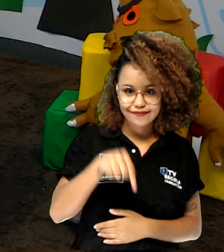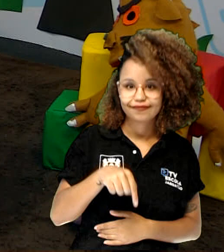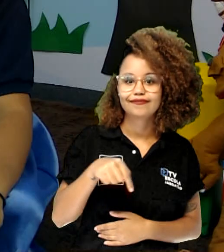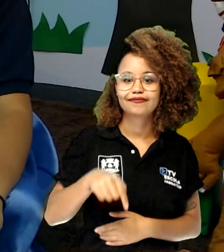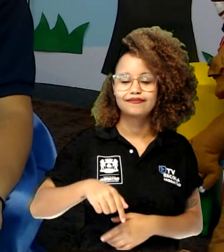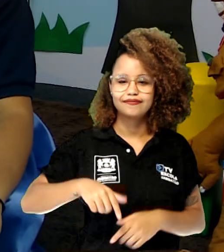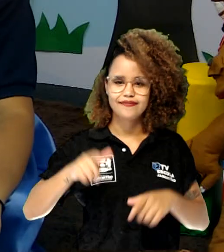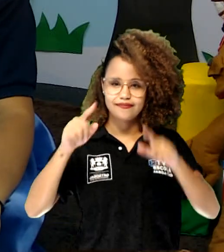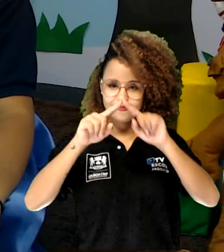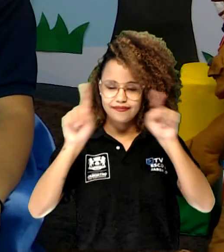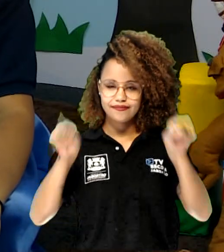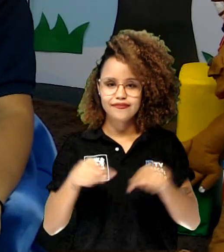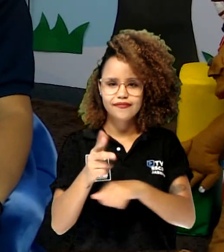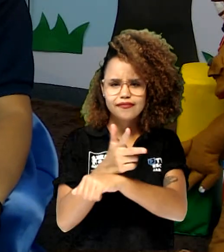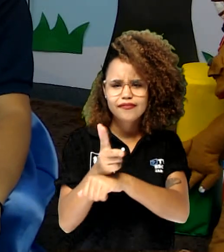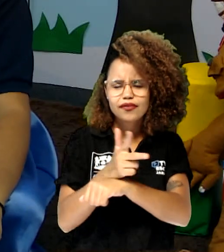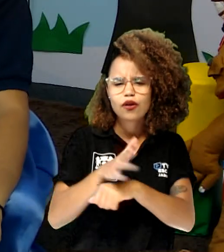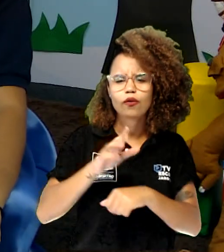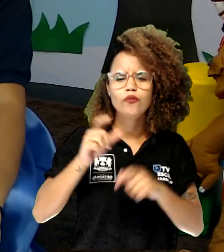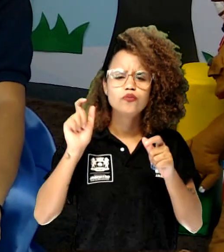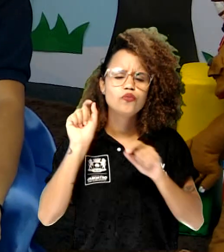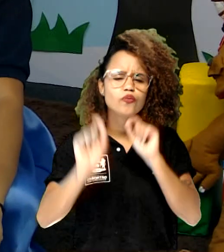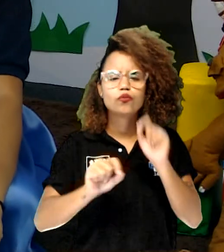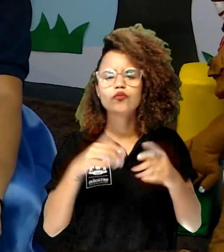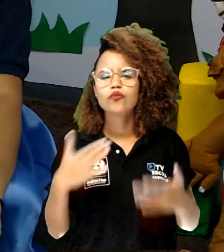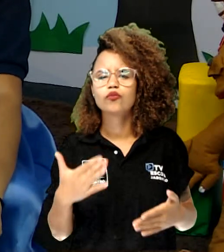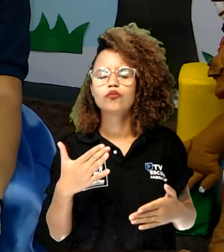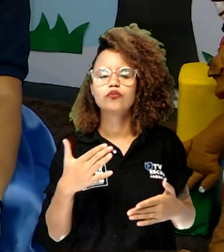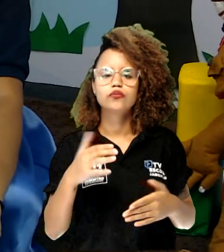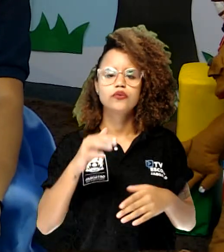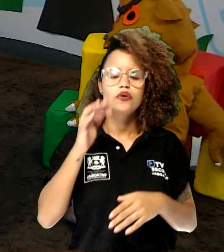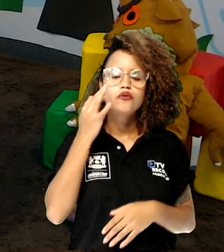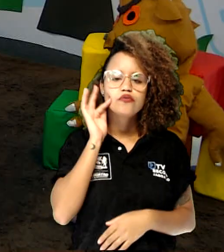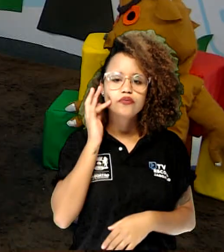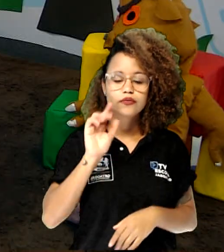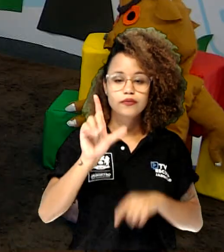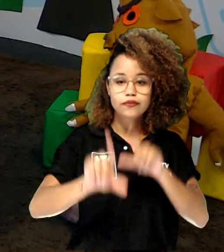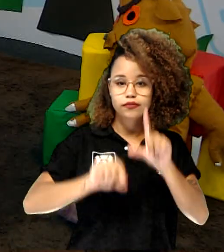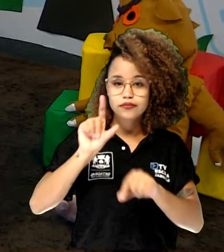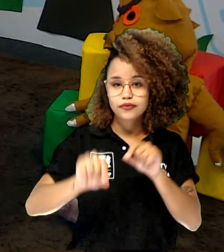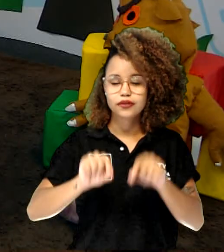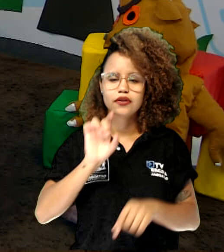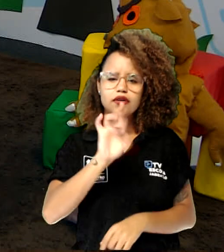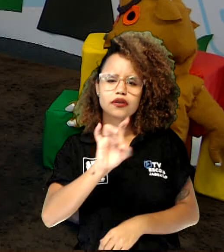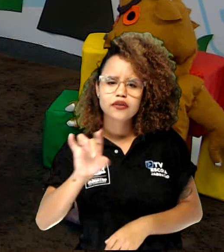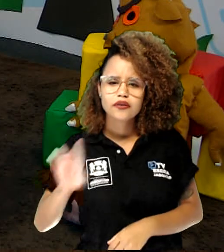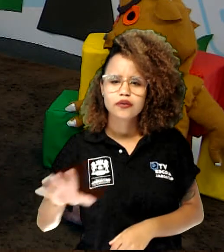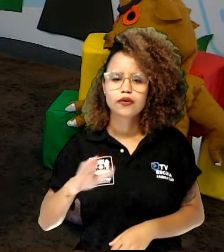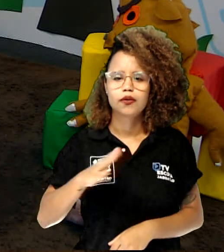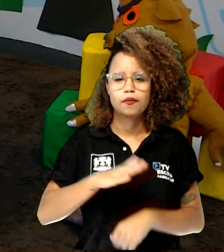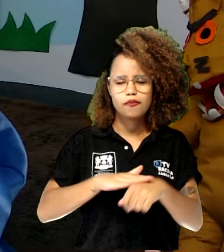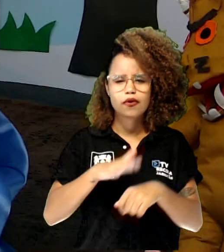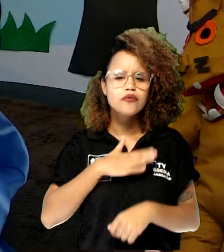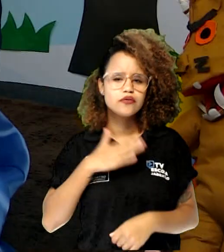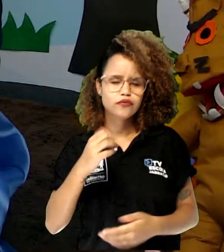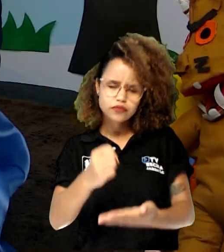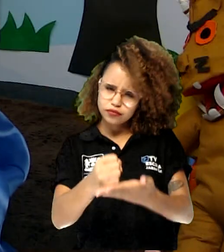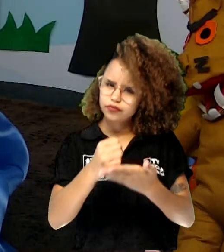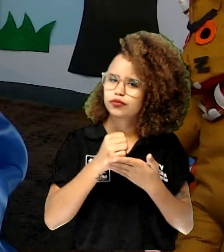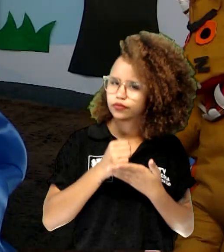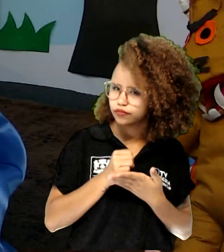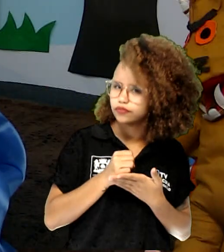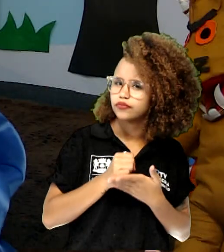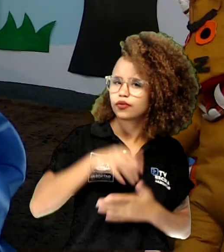estúdio qual era a fruta preferida de cada uma delas. E vocês me ajudam a montar